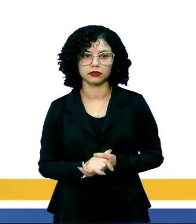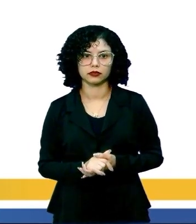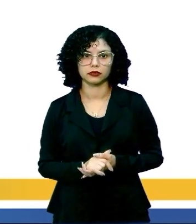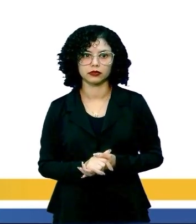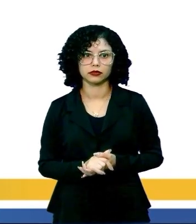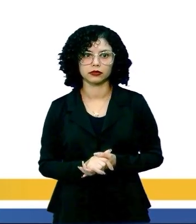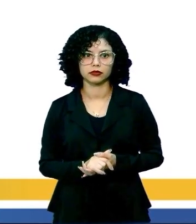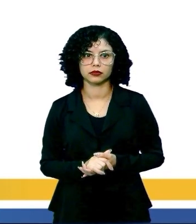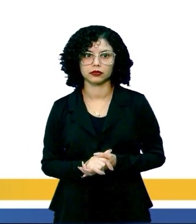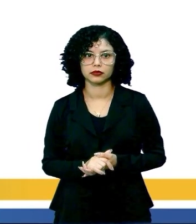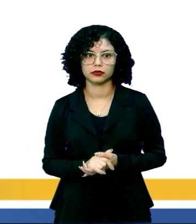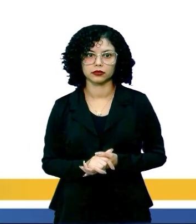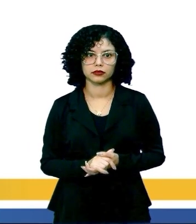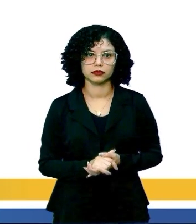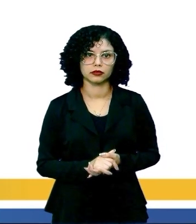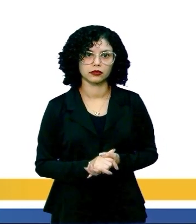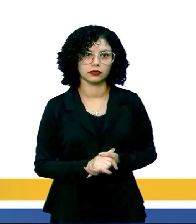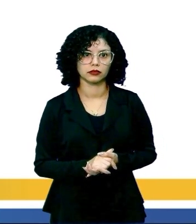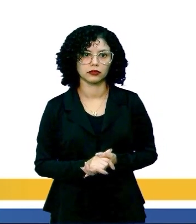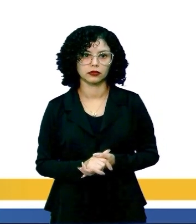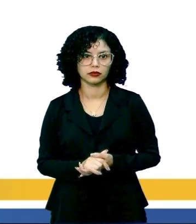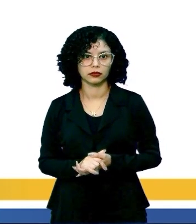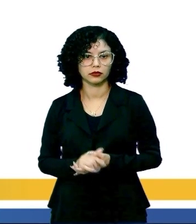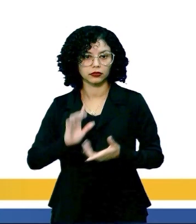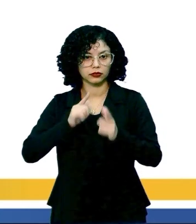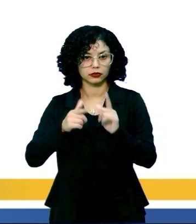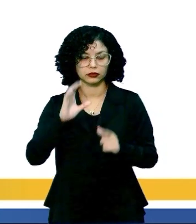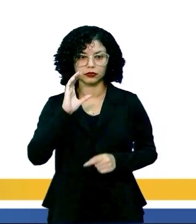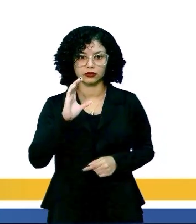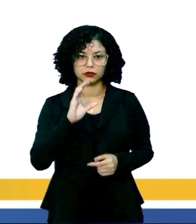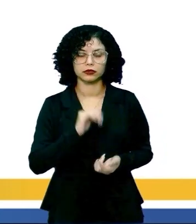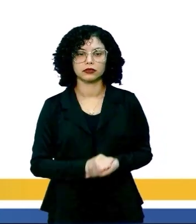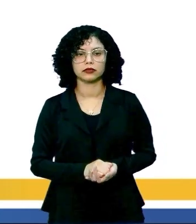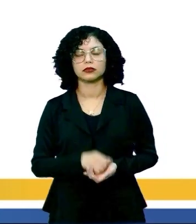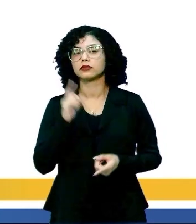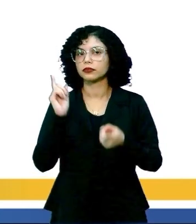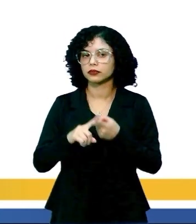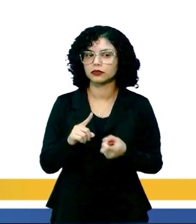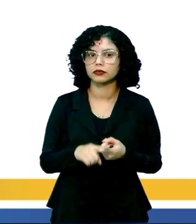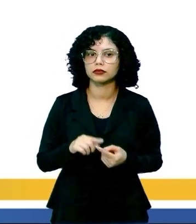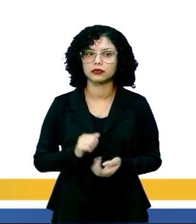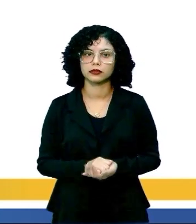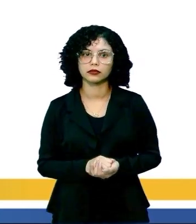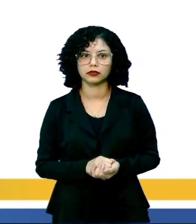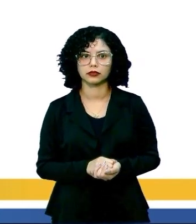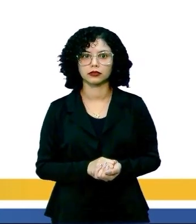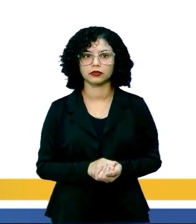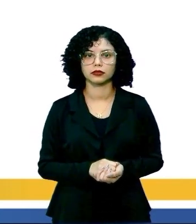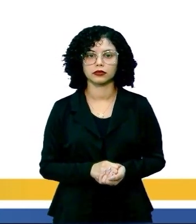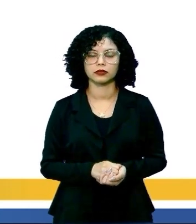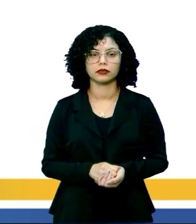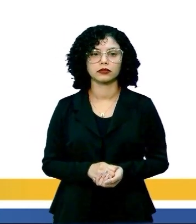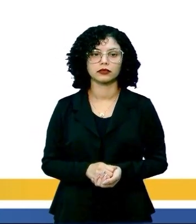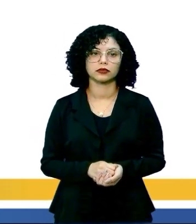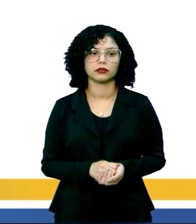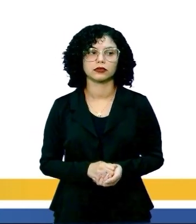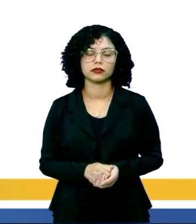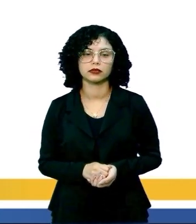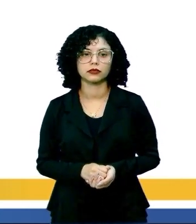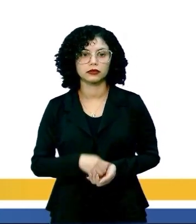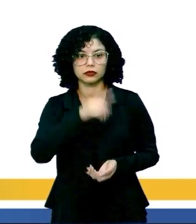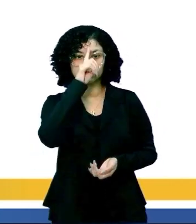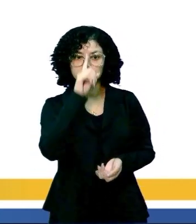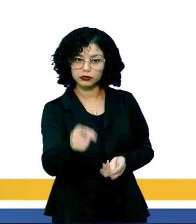Vamos pular para o gabarito? Letra C, o gabarito. Por quê? Aí depois a gente volta para as outras.